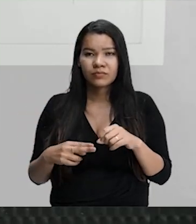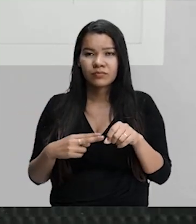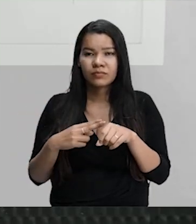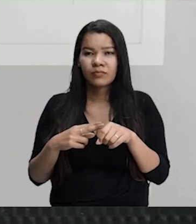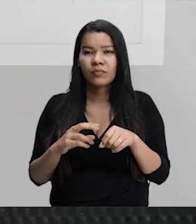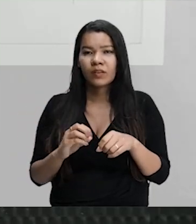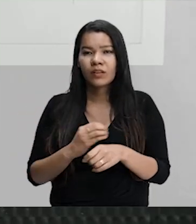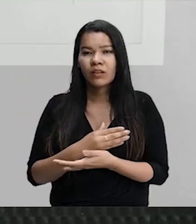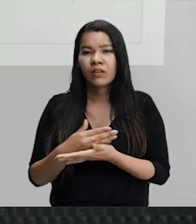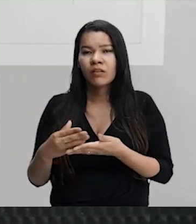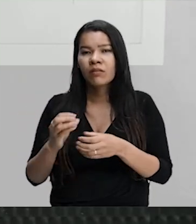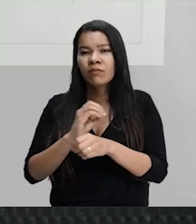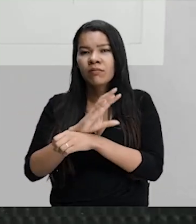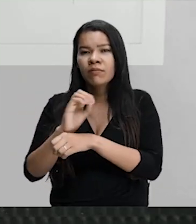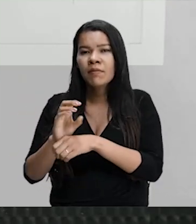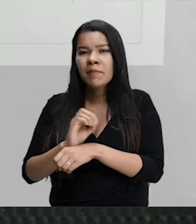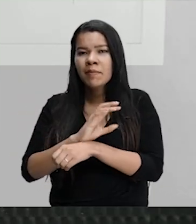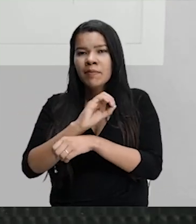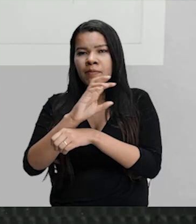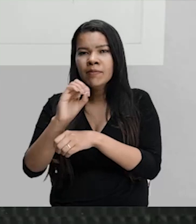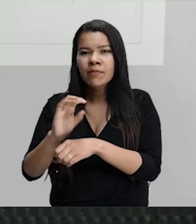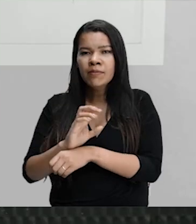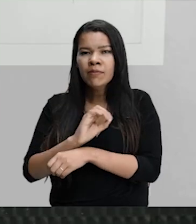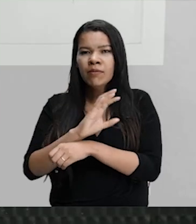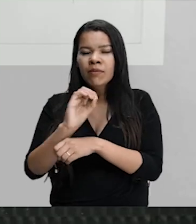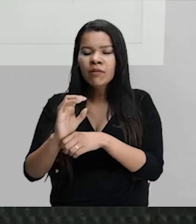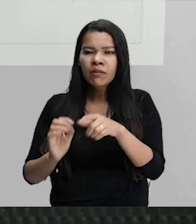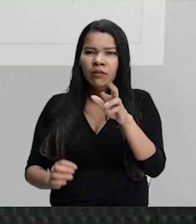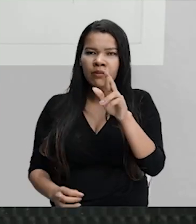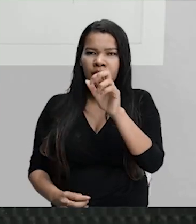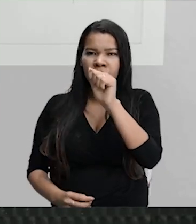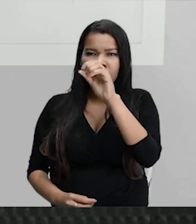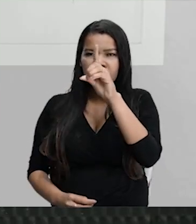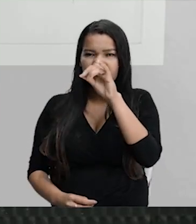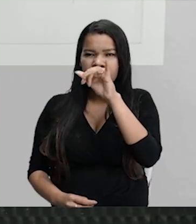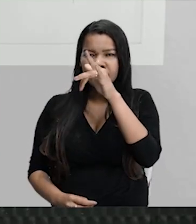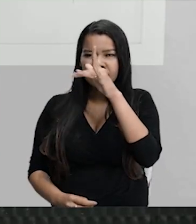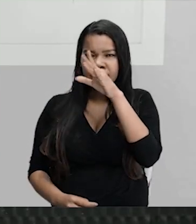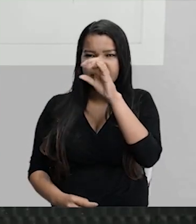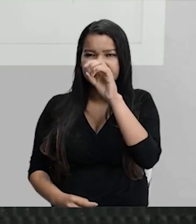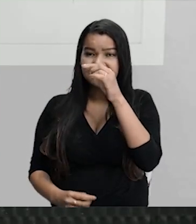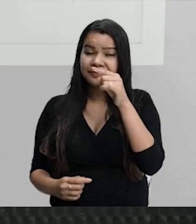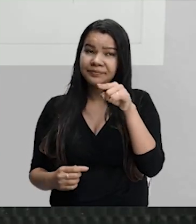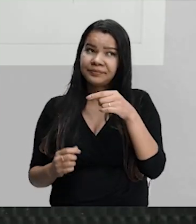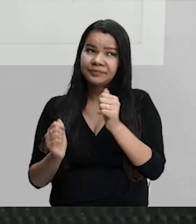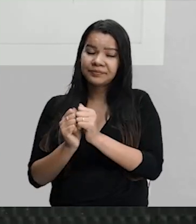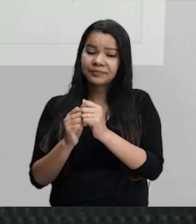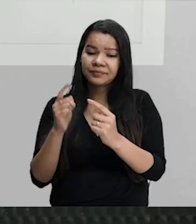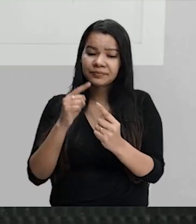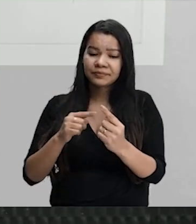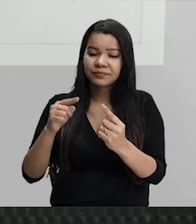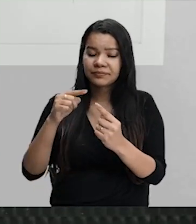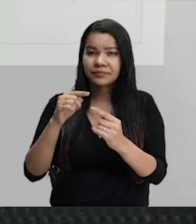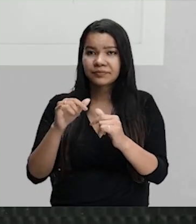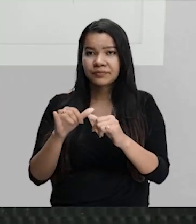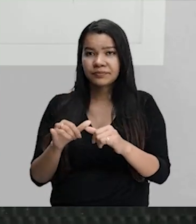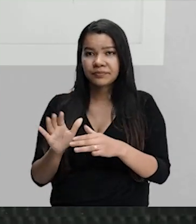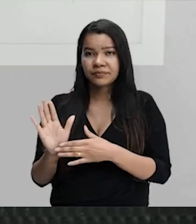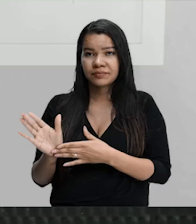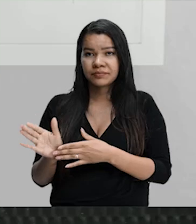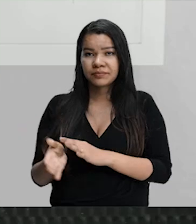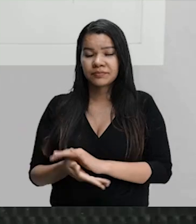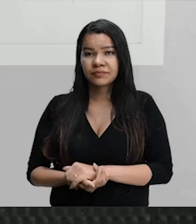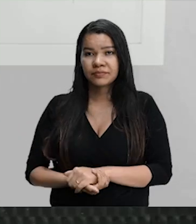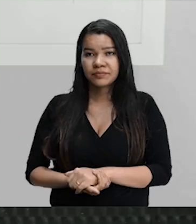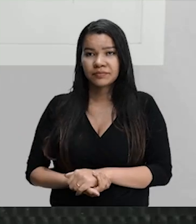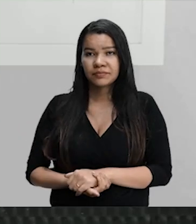emitir radiações. E isso na intenção de se estabilizar. Então são núcleos